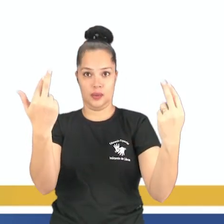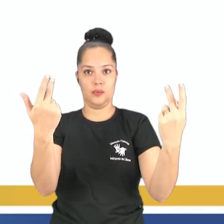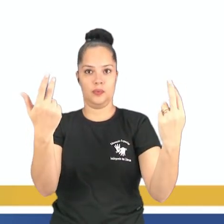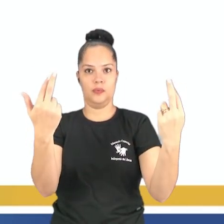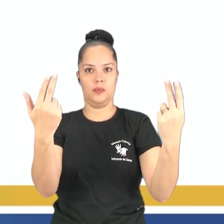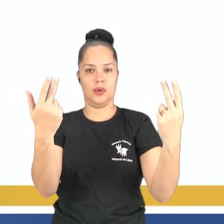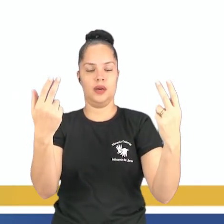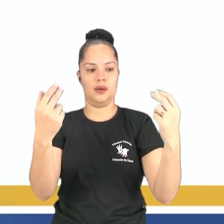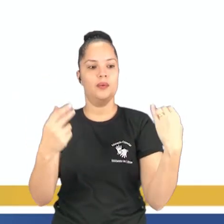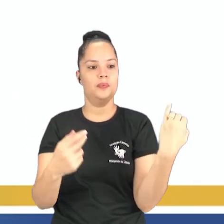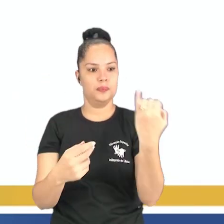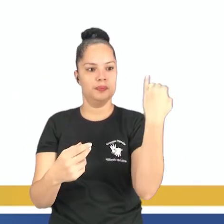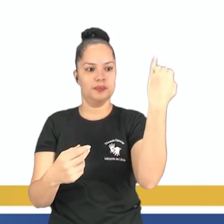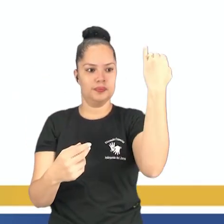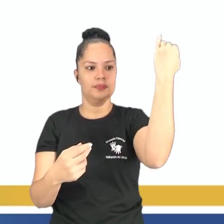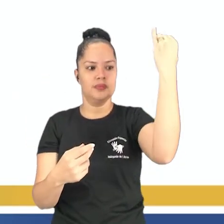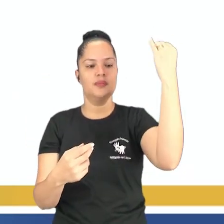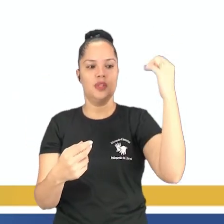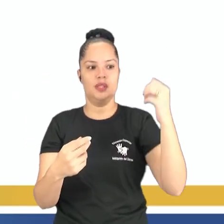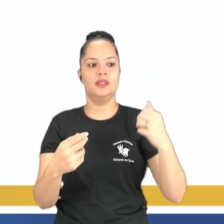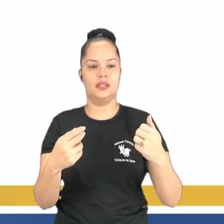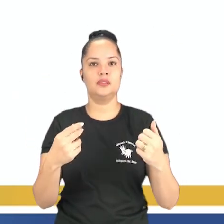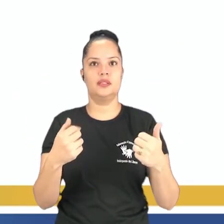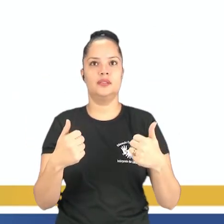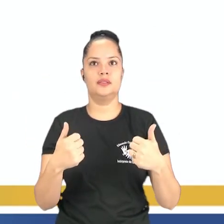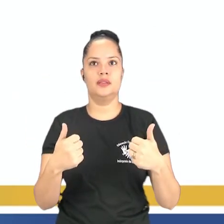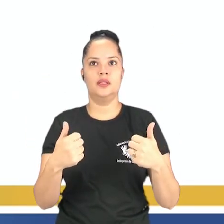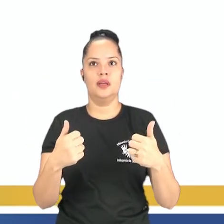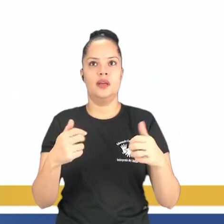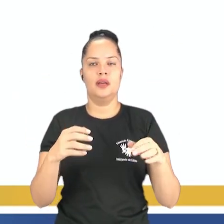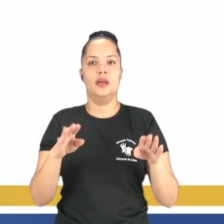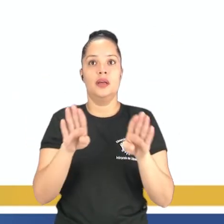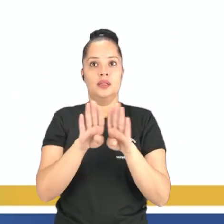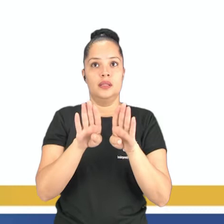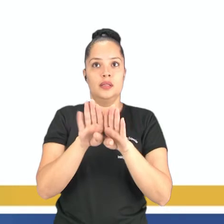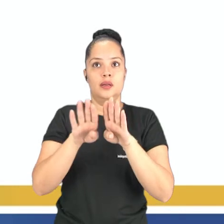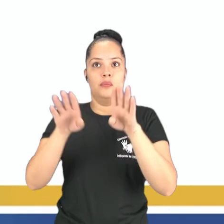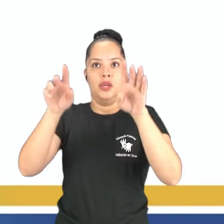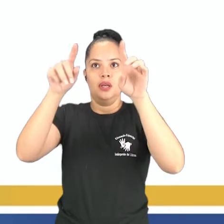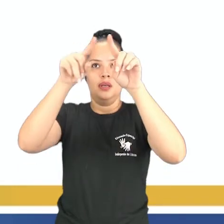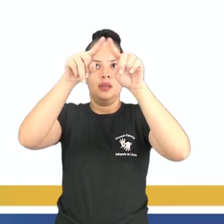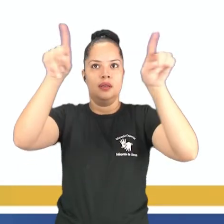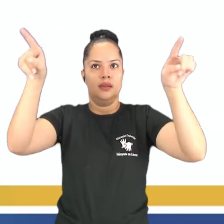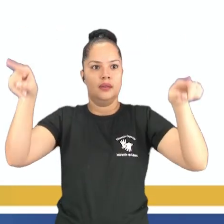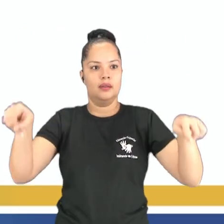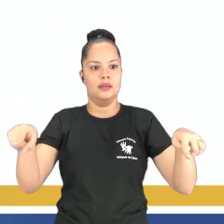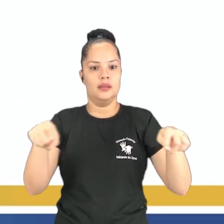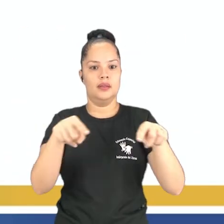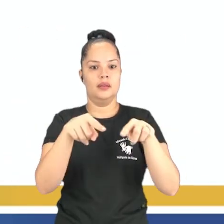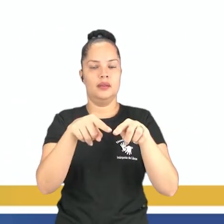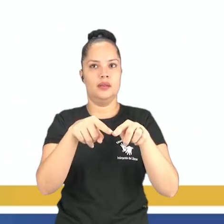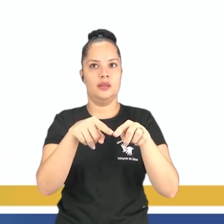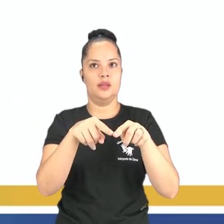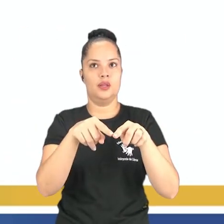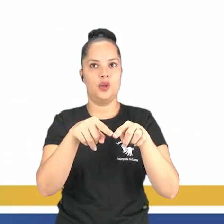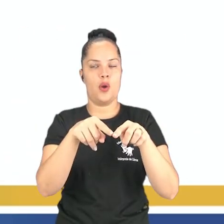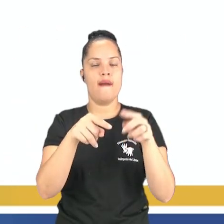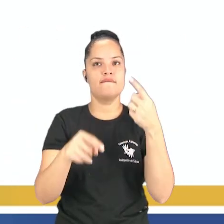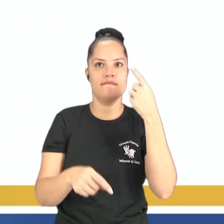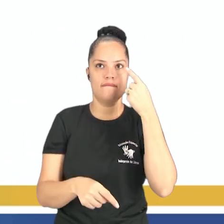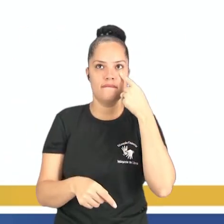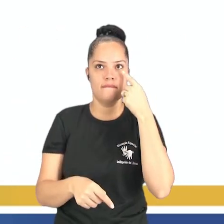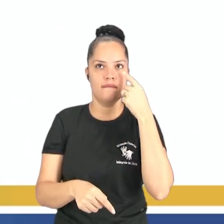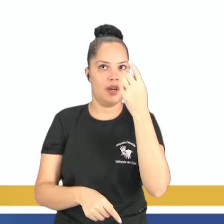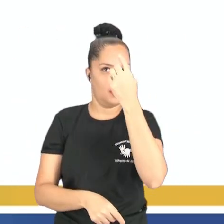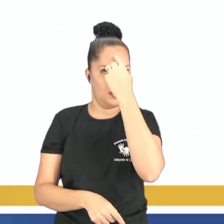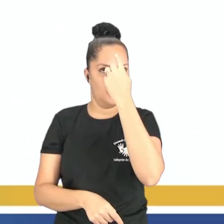direitinho. Estão vendo aí a nossa próxima figura que aparece translada? Você pode olhar para as